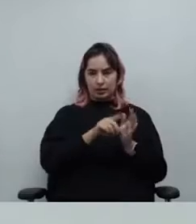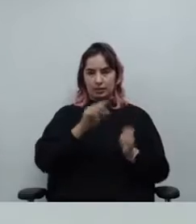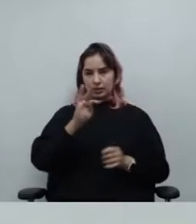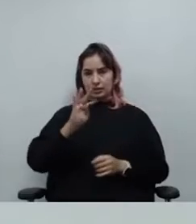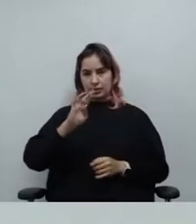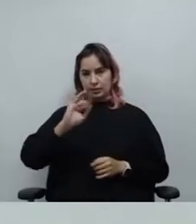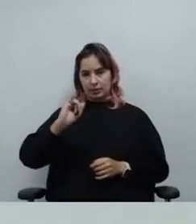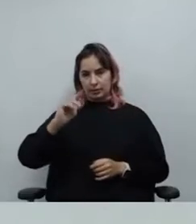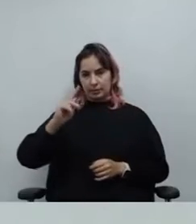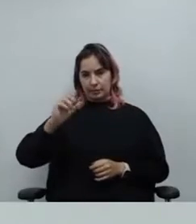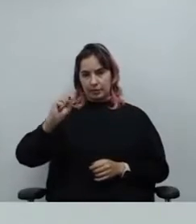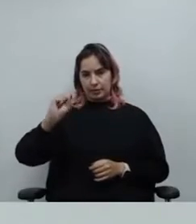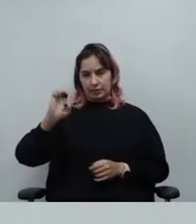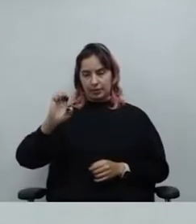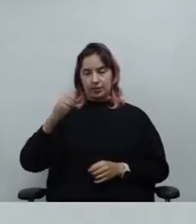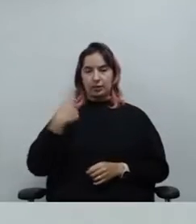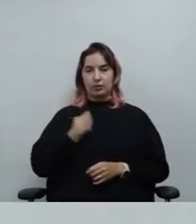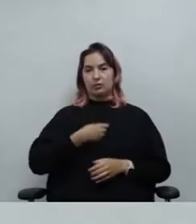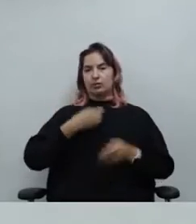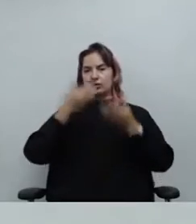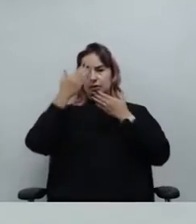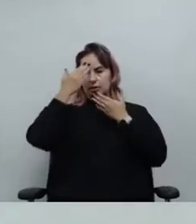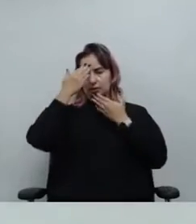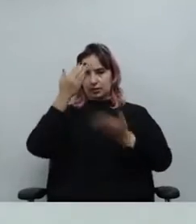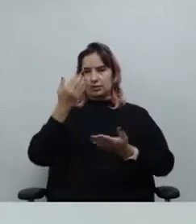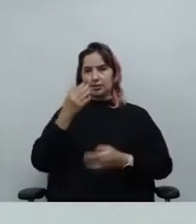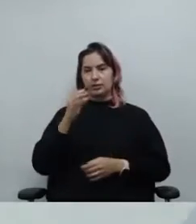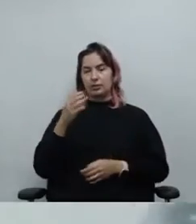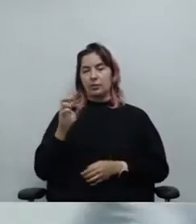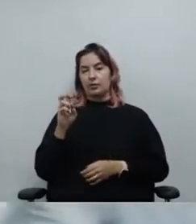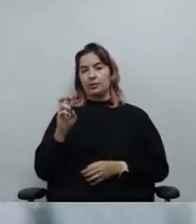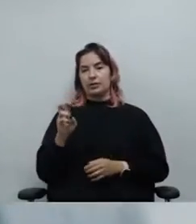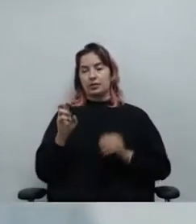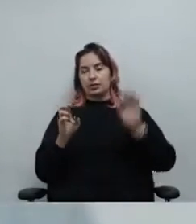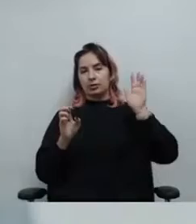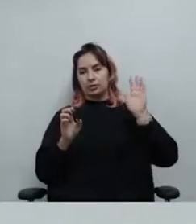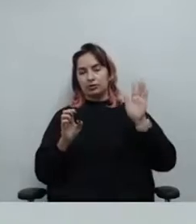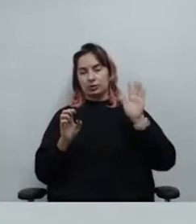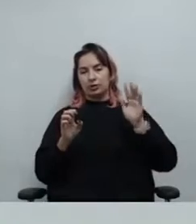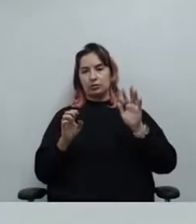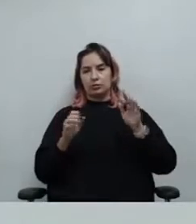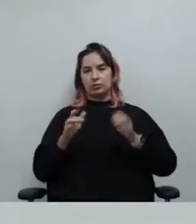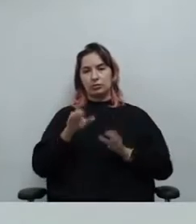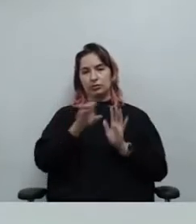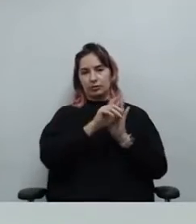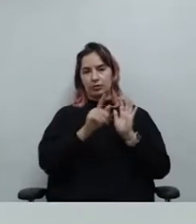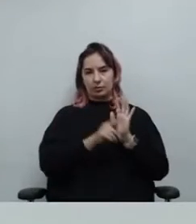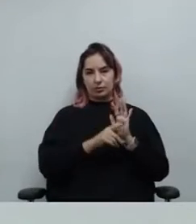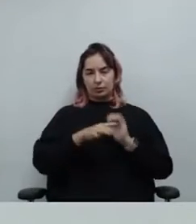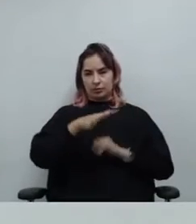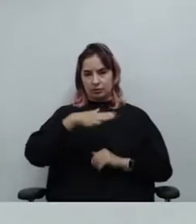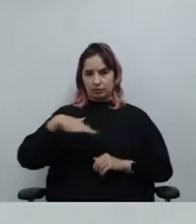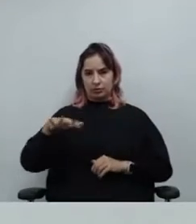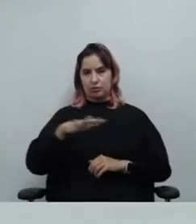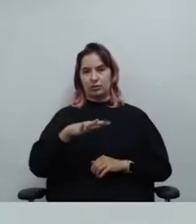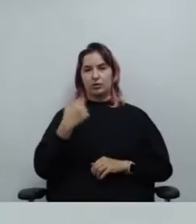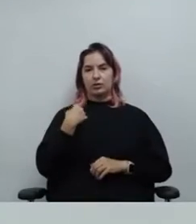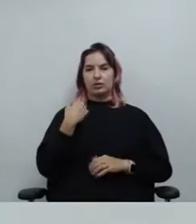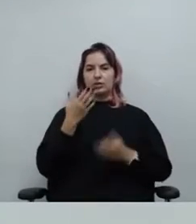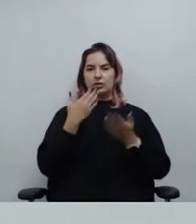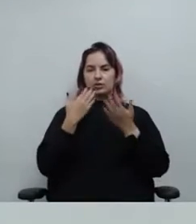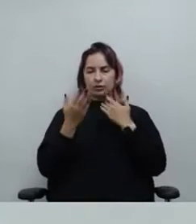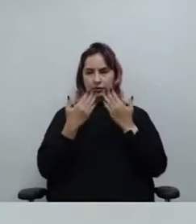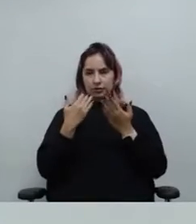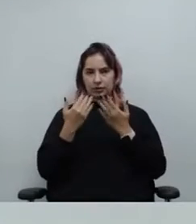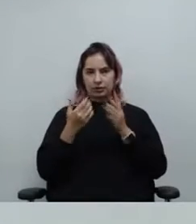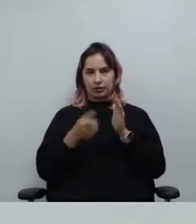Agradecemos especialmente as 5 candidaturas à Defensoria Pública Geral que se dispuseram a dialogar com nossa entidade de